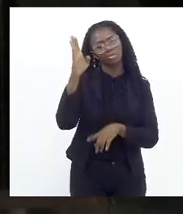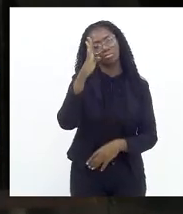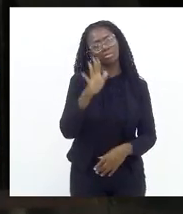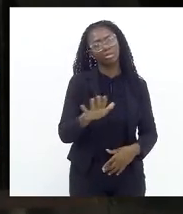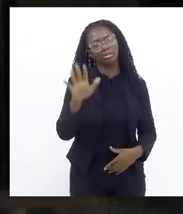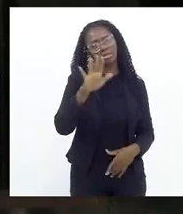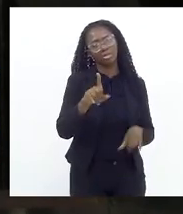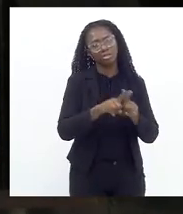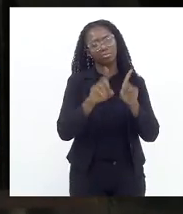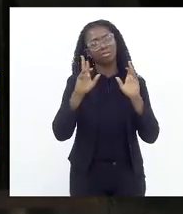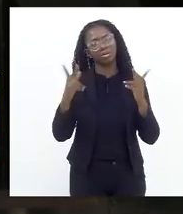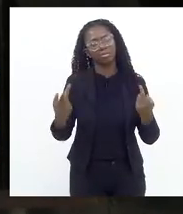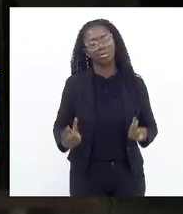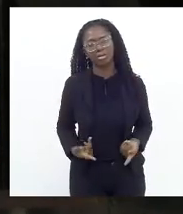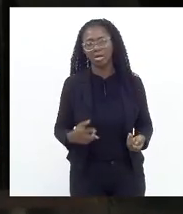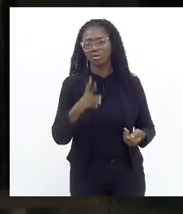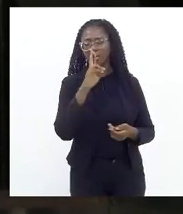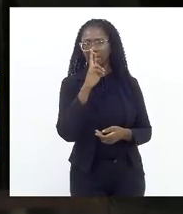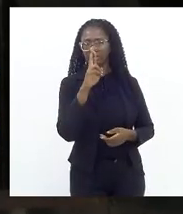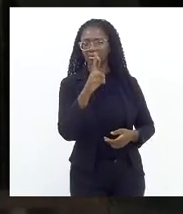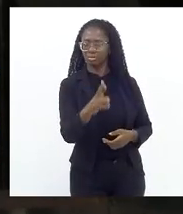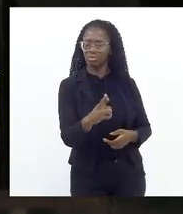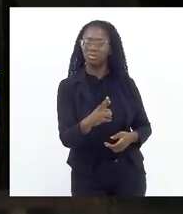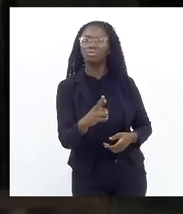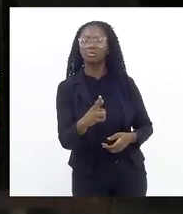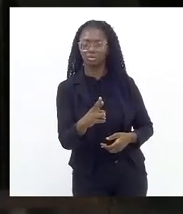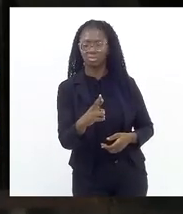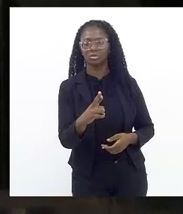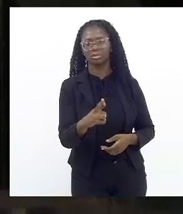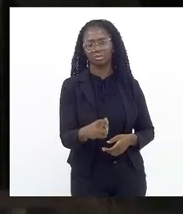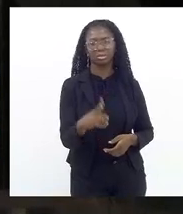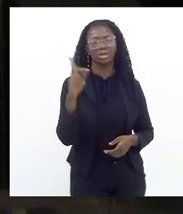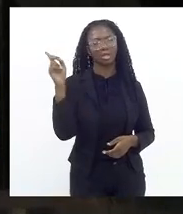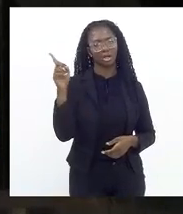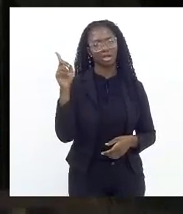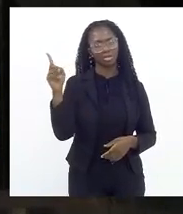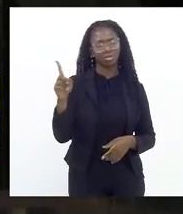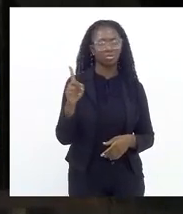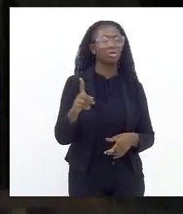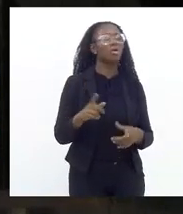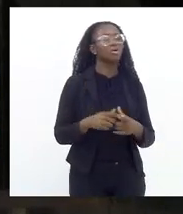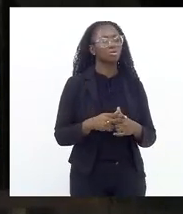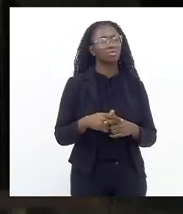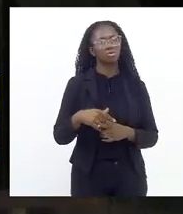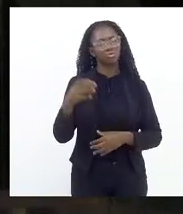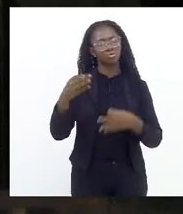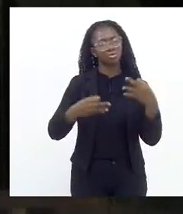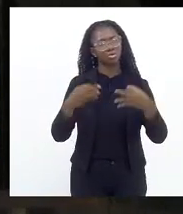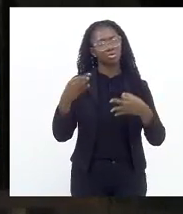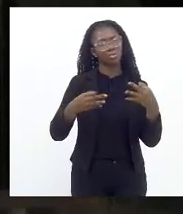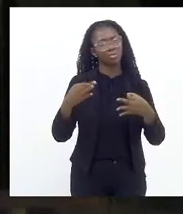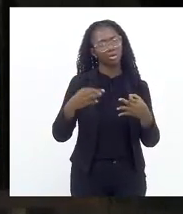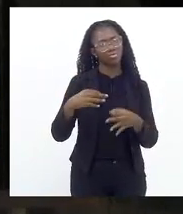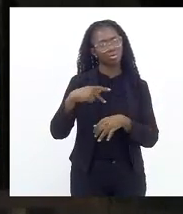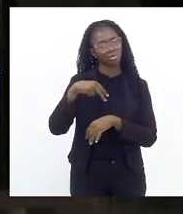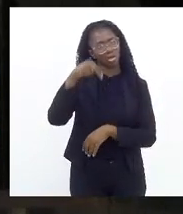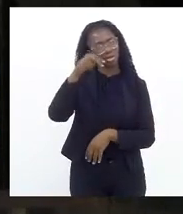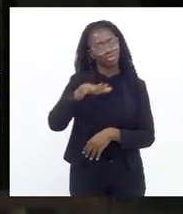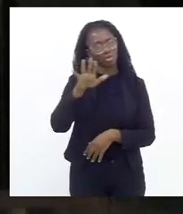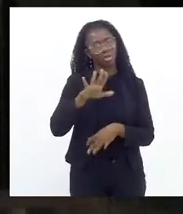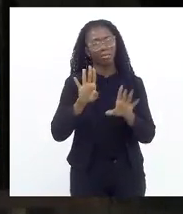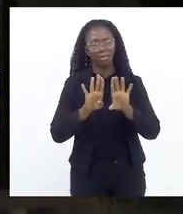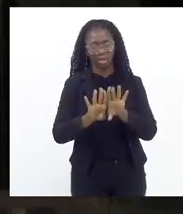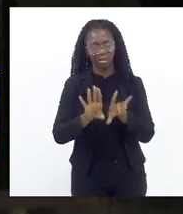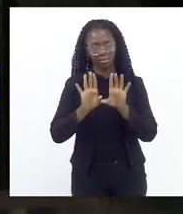que a humanidade dê a sua resposta, né? Se não forem nos tribunais nacionais, que sejam nos tribunais internacionais, mas não